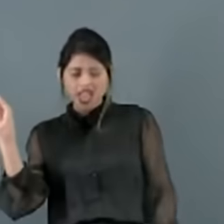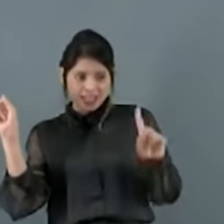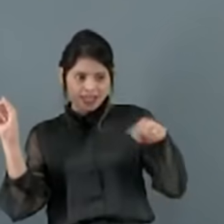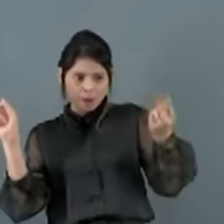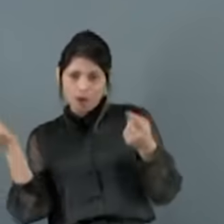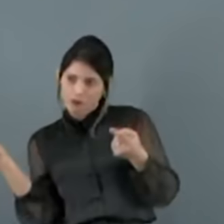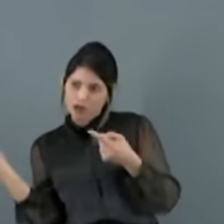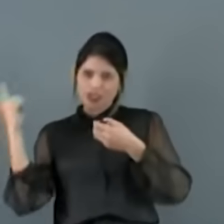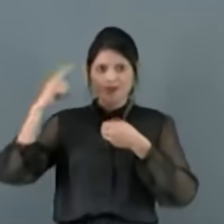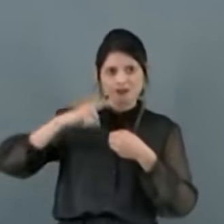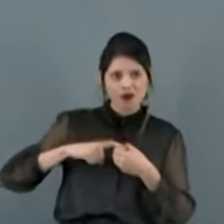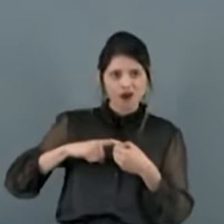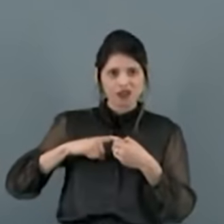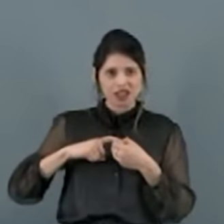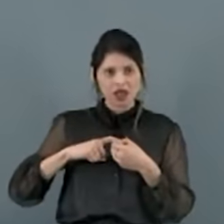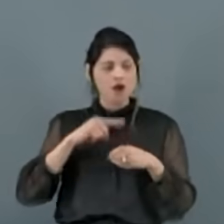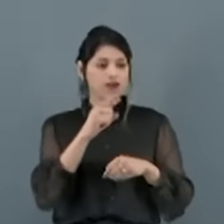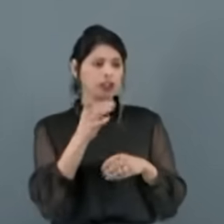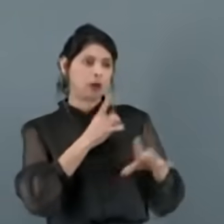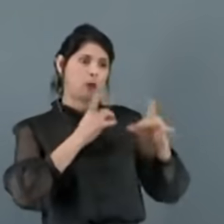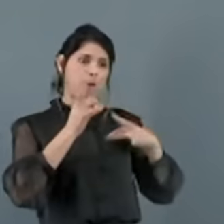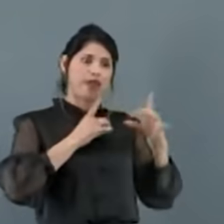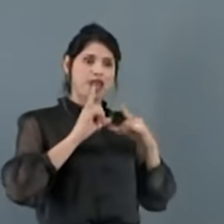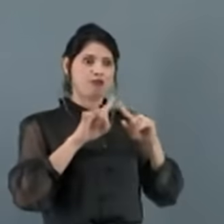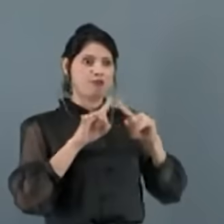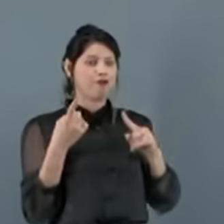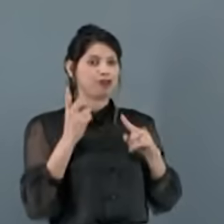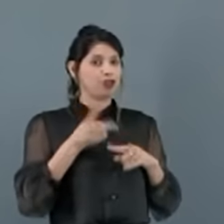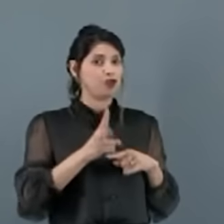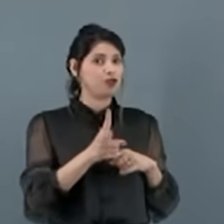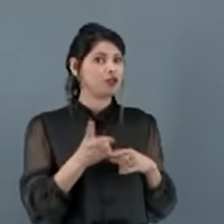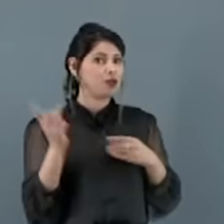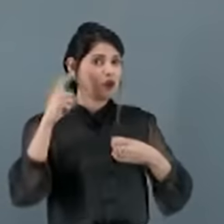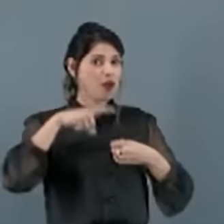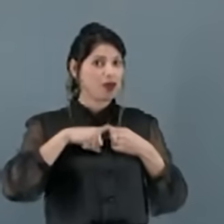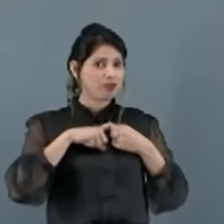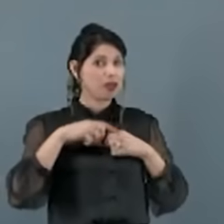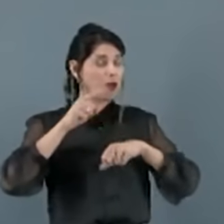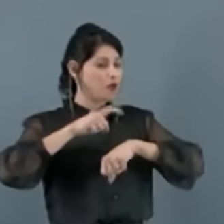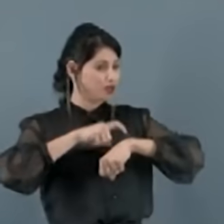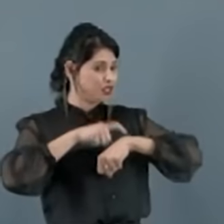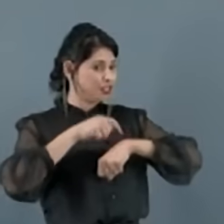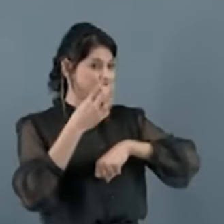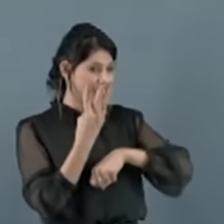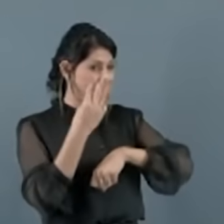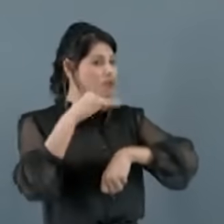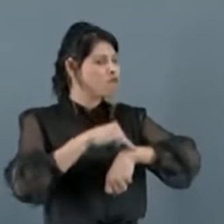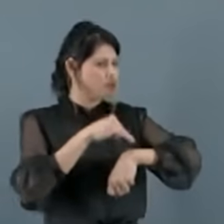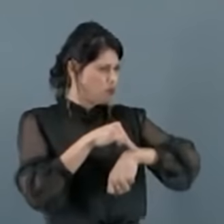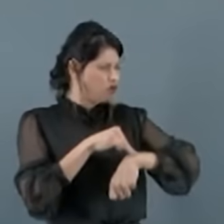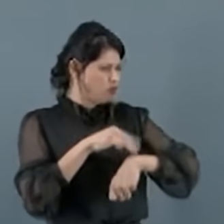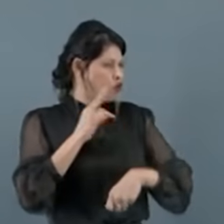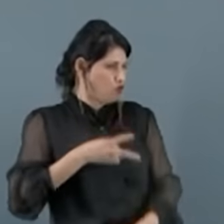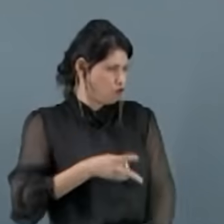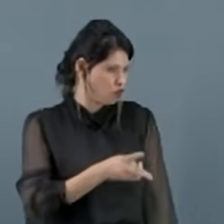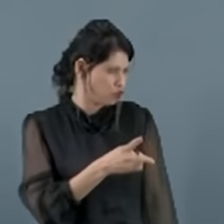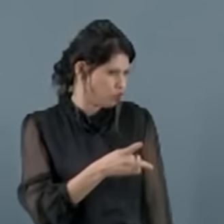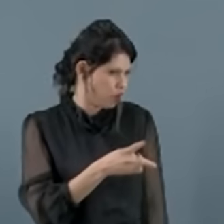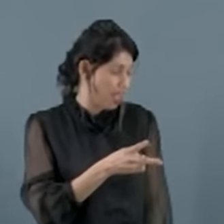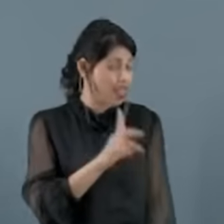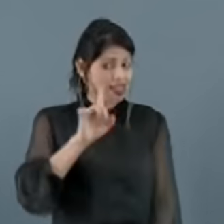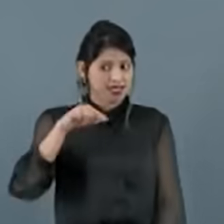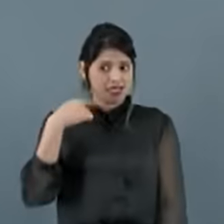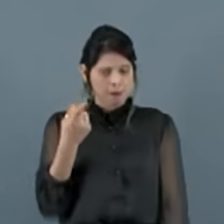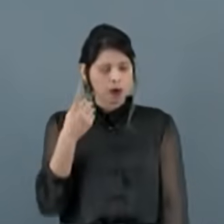vida, continuou fotografando aquelas pessoas ali. naquele momento, naqueles 3 minutos, eu fiquei por ali. Depois eu percebi que realmente